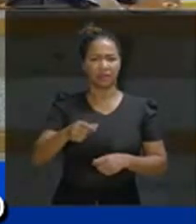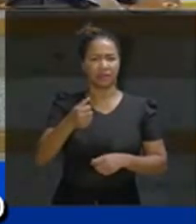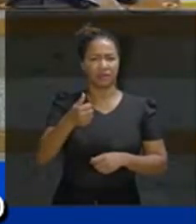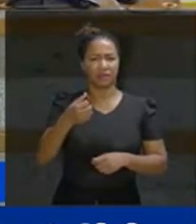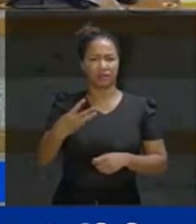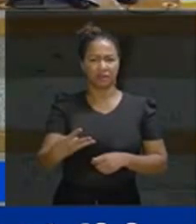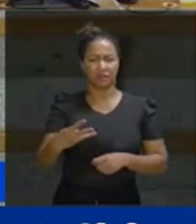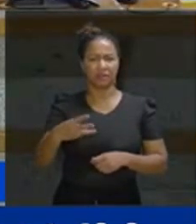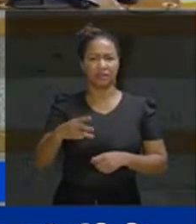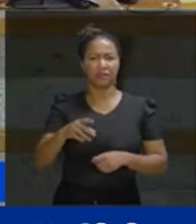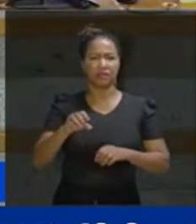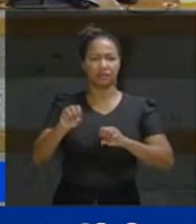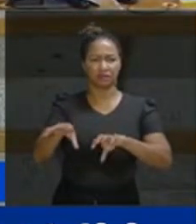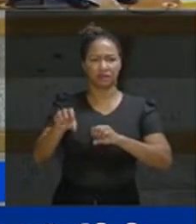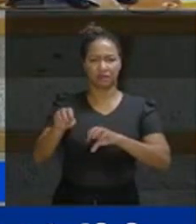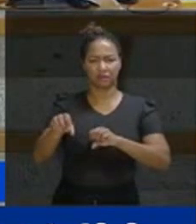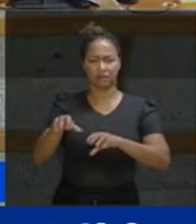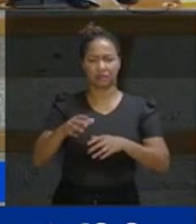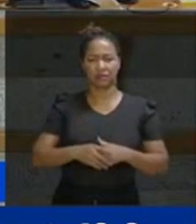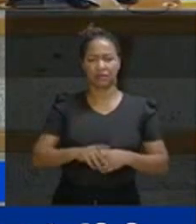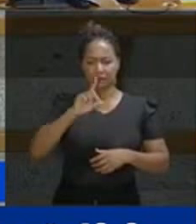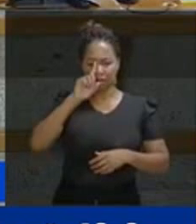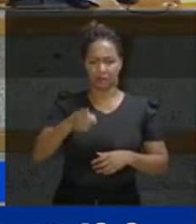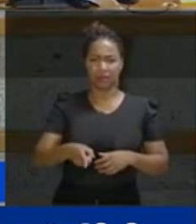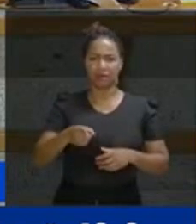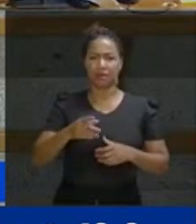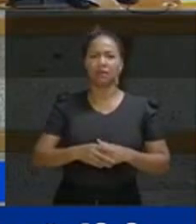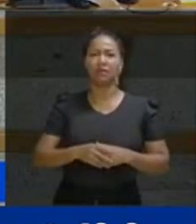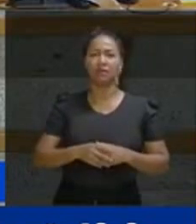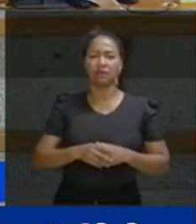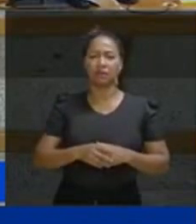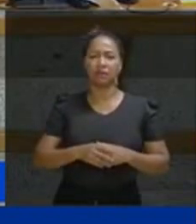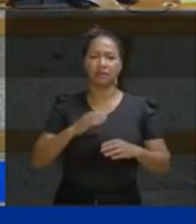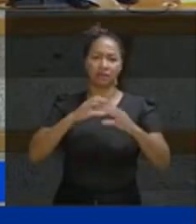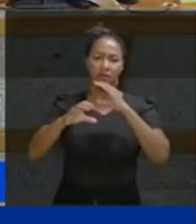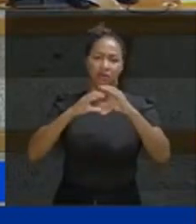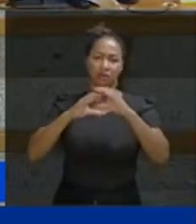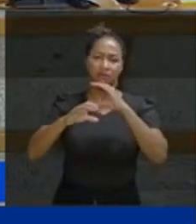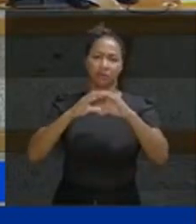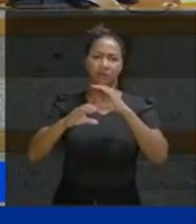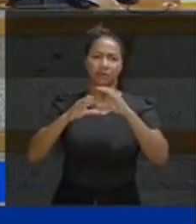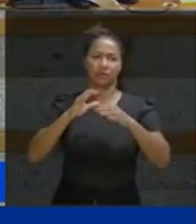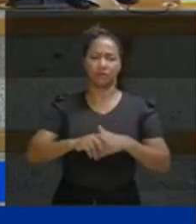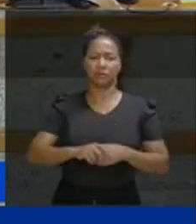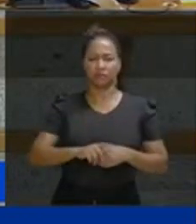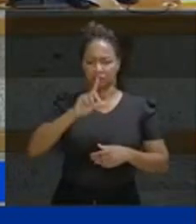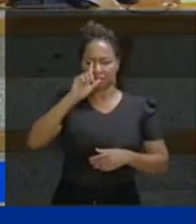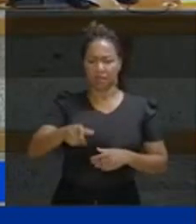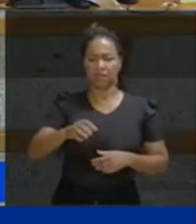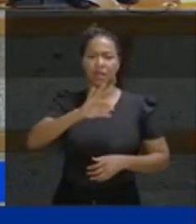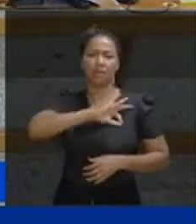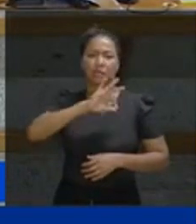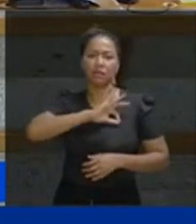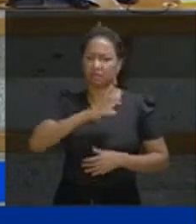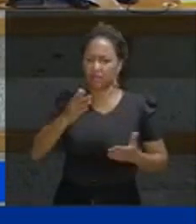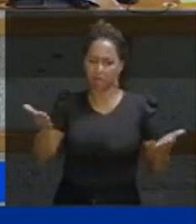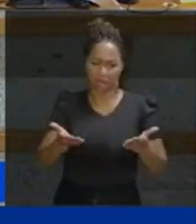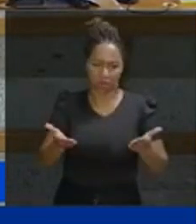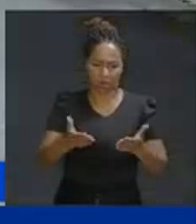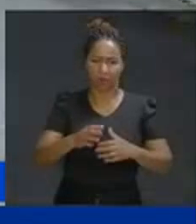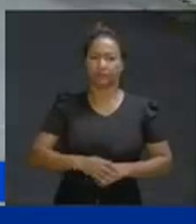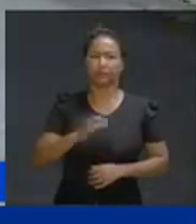possível a determinação para que seja... Foco na parte central da mesa, com a palavra Procuradora Regional Eleitoral da